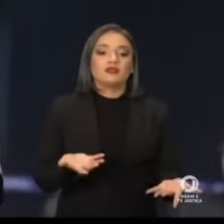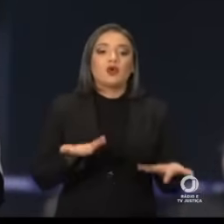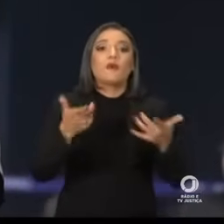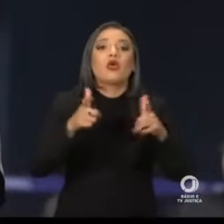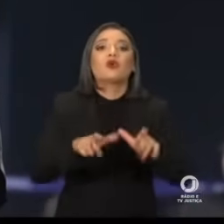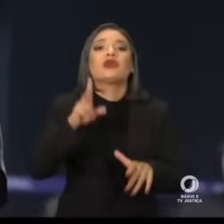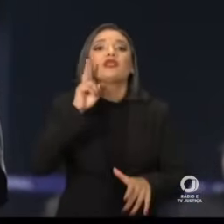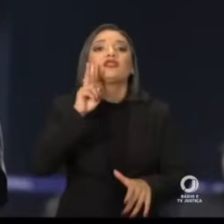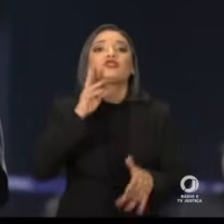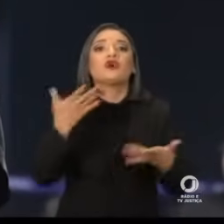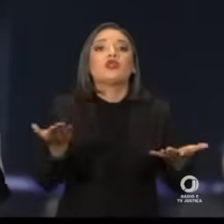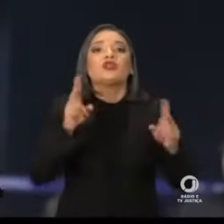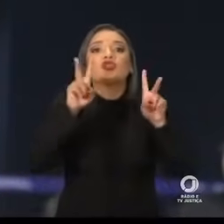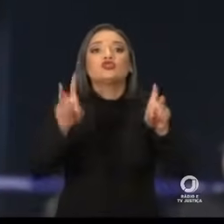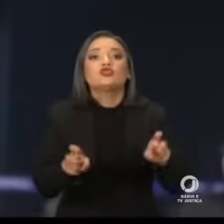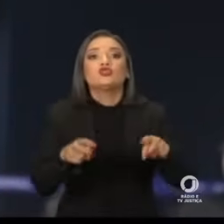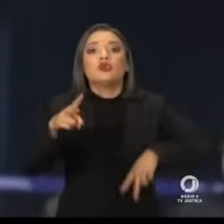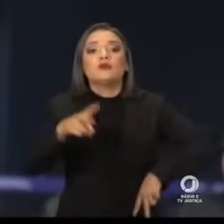de prisão?